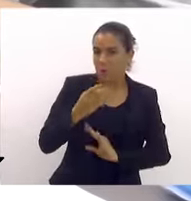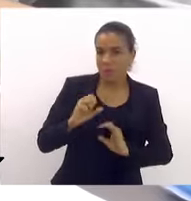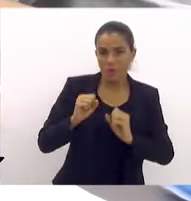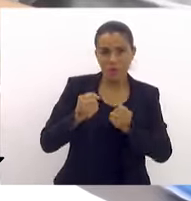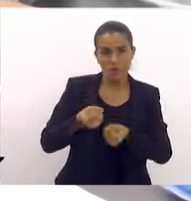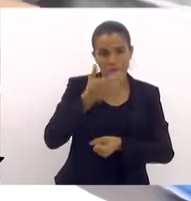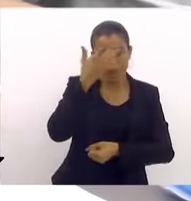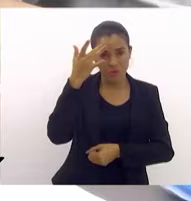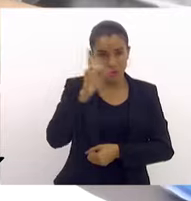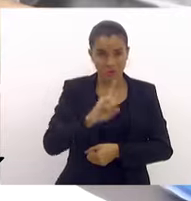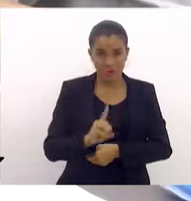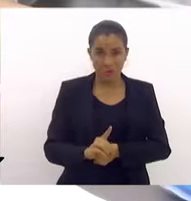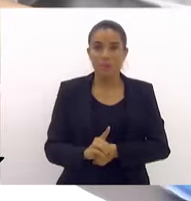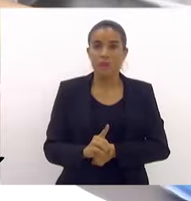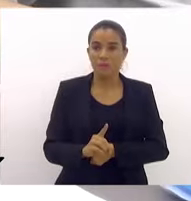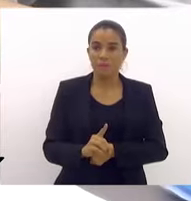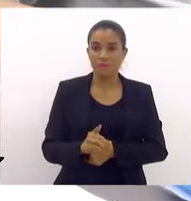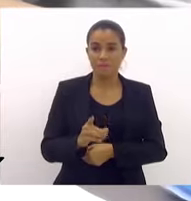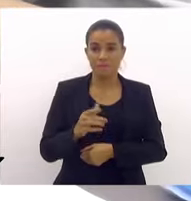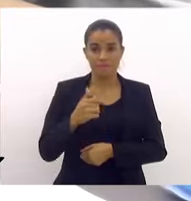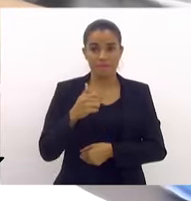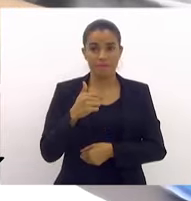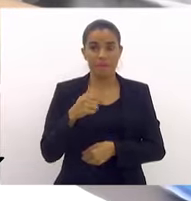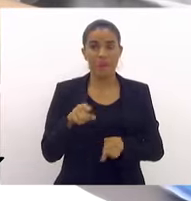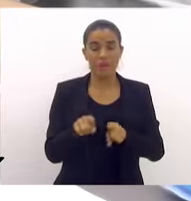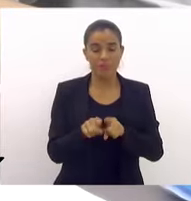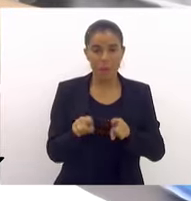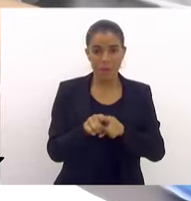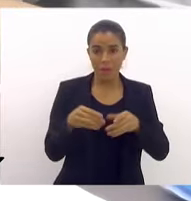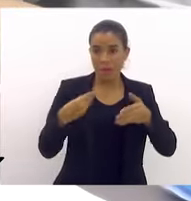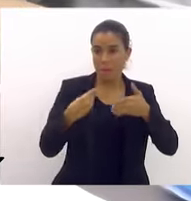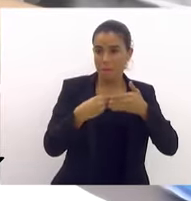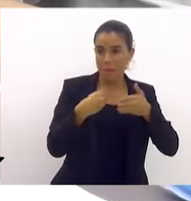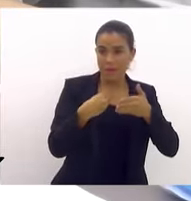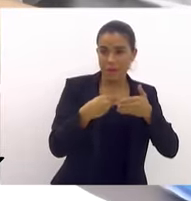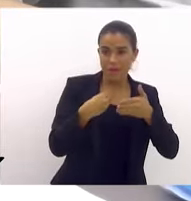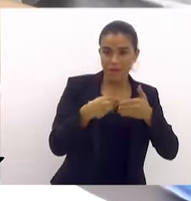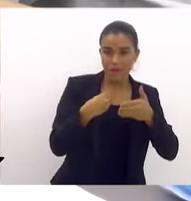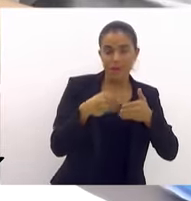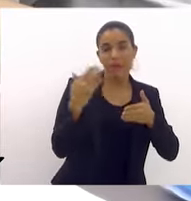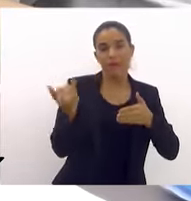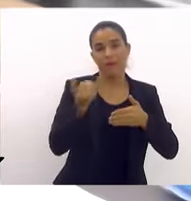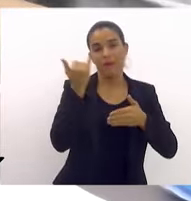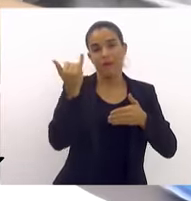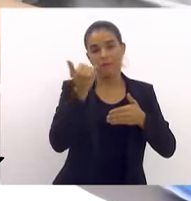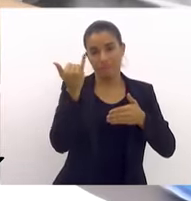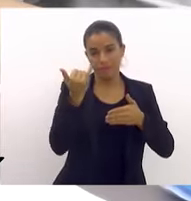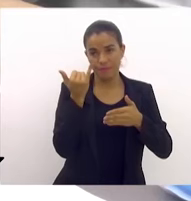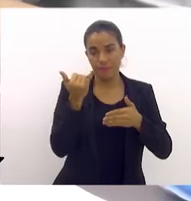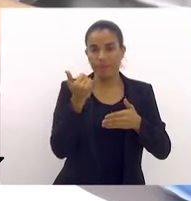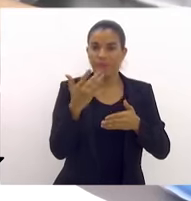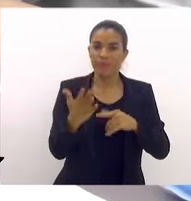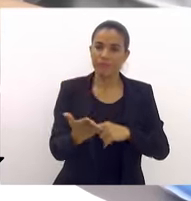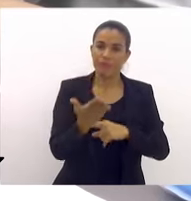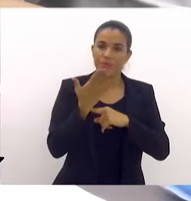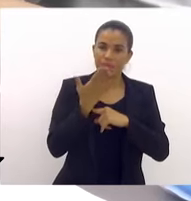as pessoas com deficiência, e o passe é importante, eu queria que me